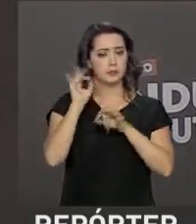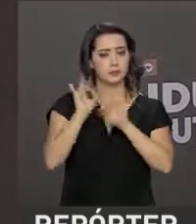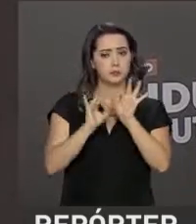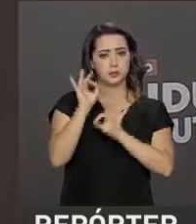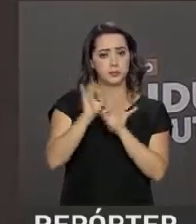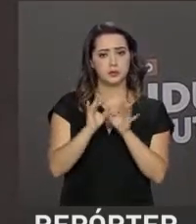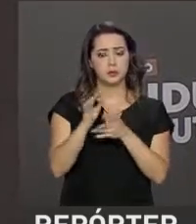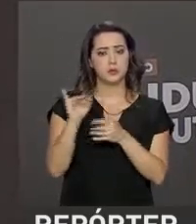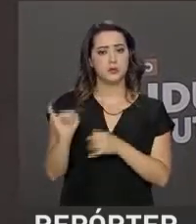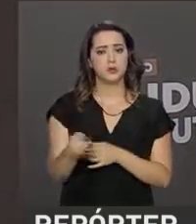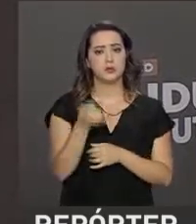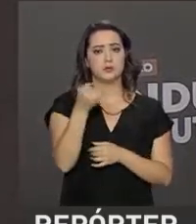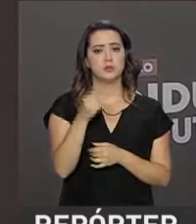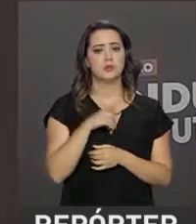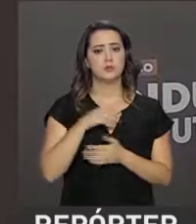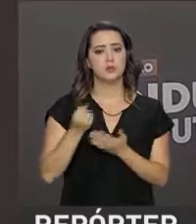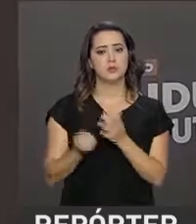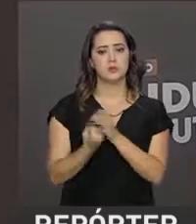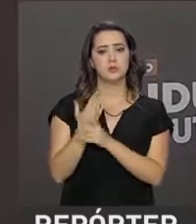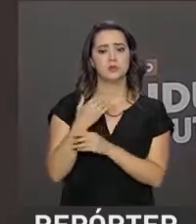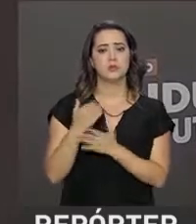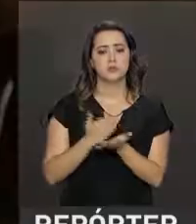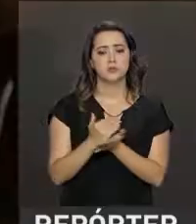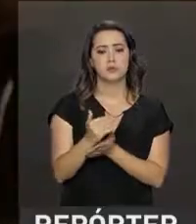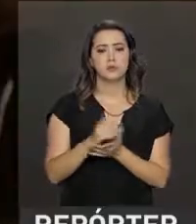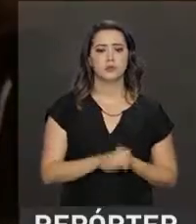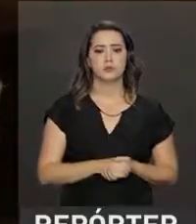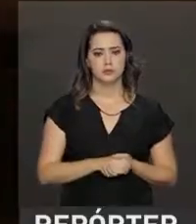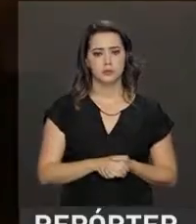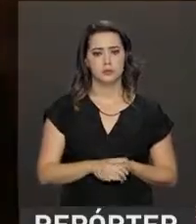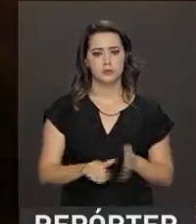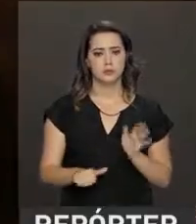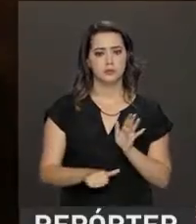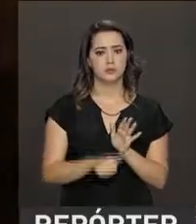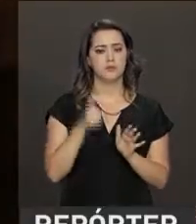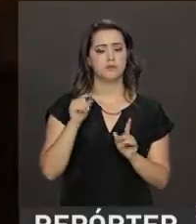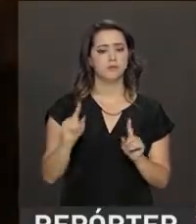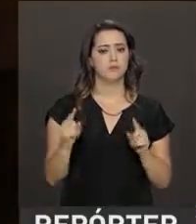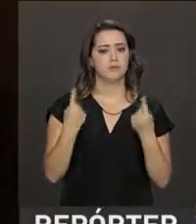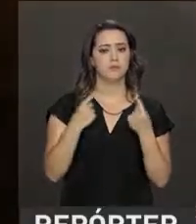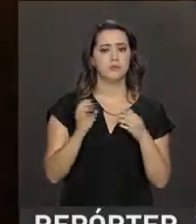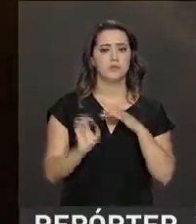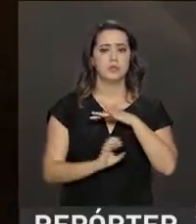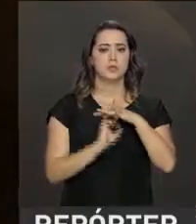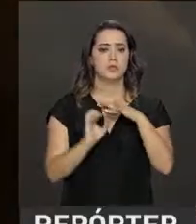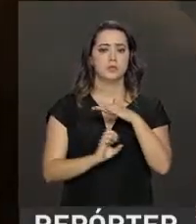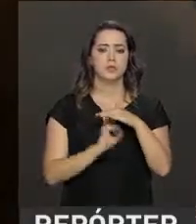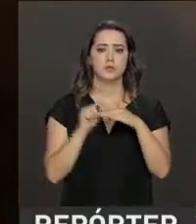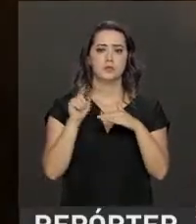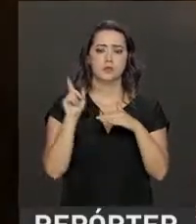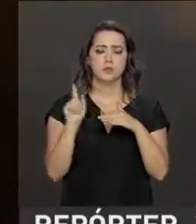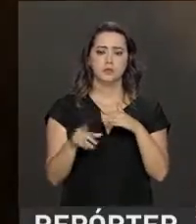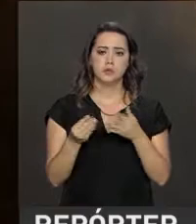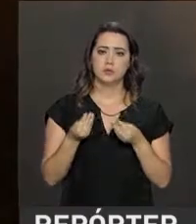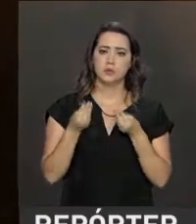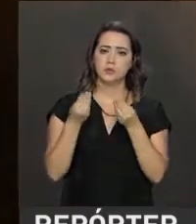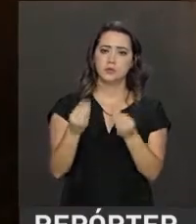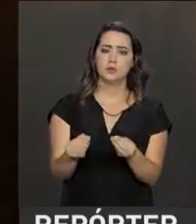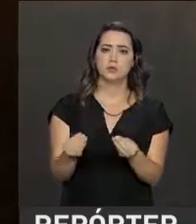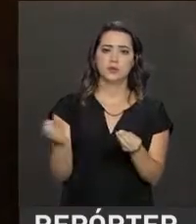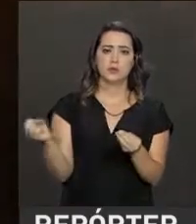para aproveitar as oportunidades que surgem a partir delas. O primeiro desafio é que as empresas